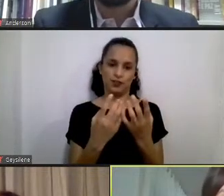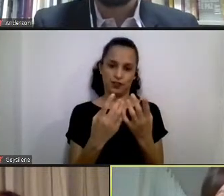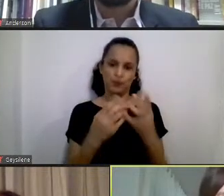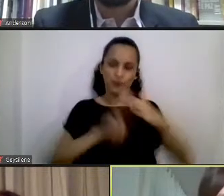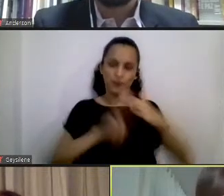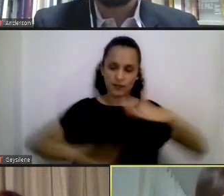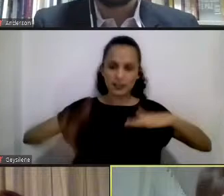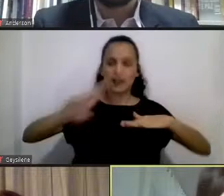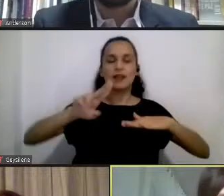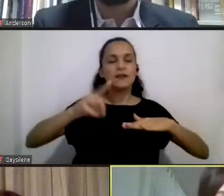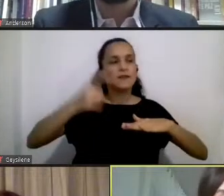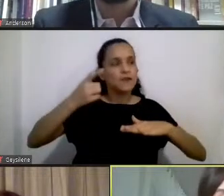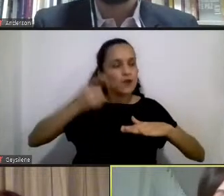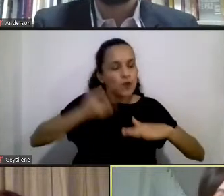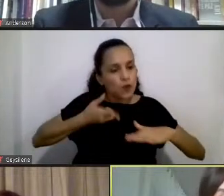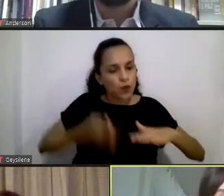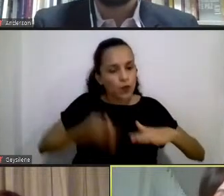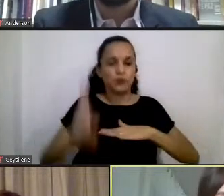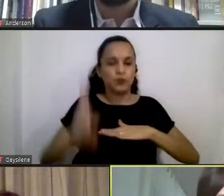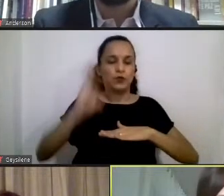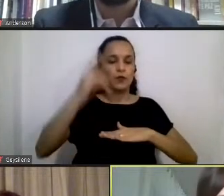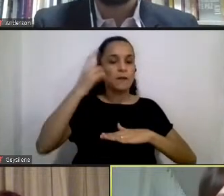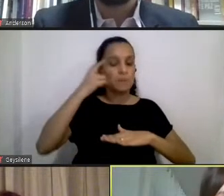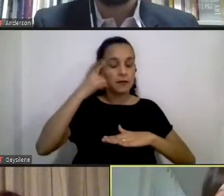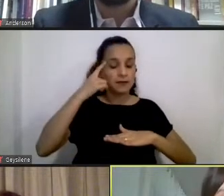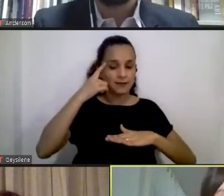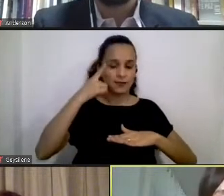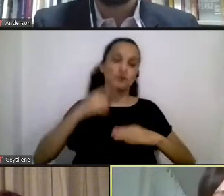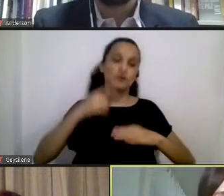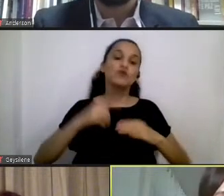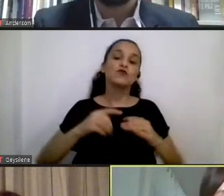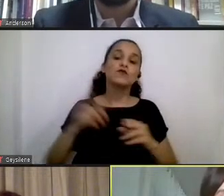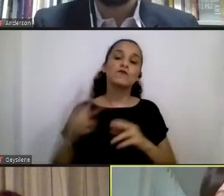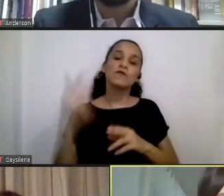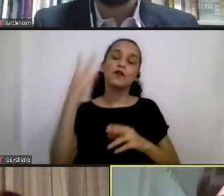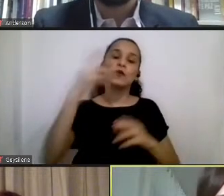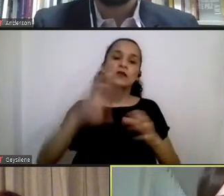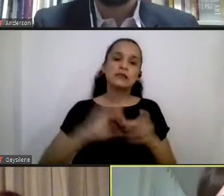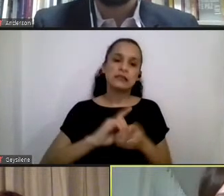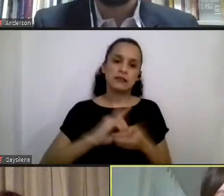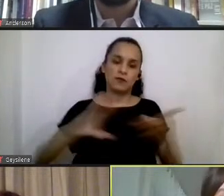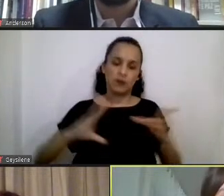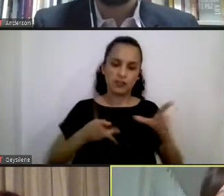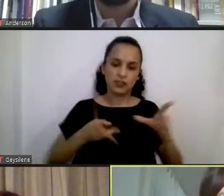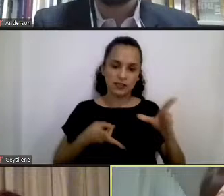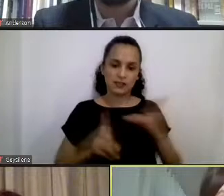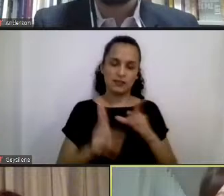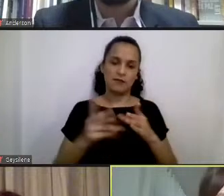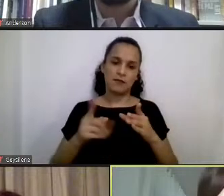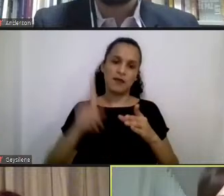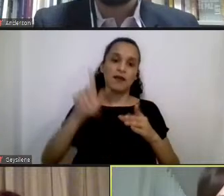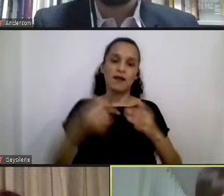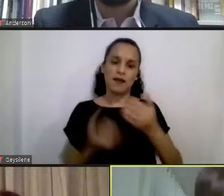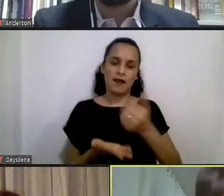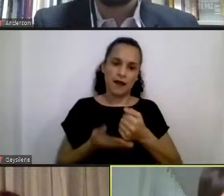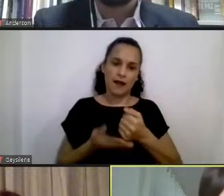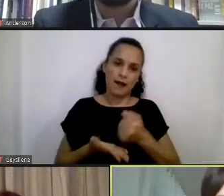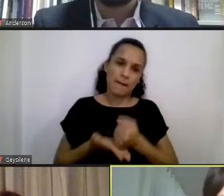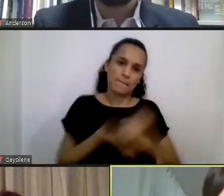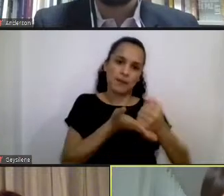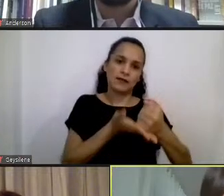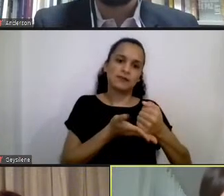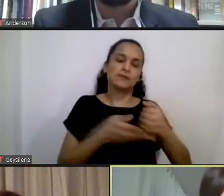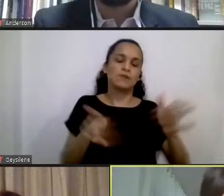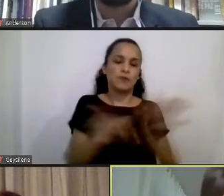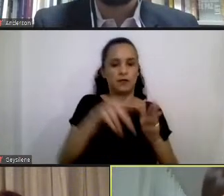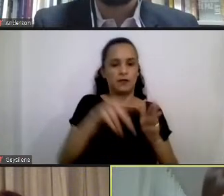valores democráticos e na cultura humanista que nortearam a UNB ao longo de sua história.